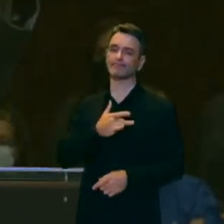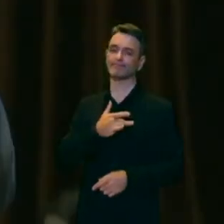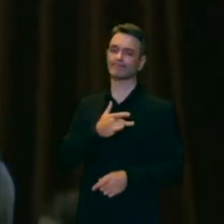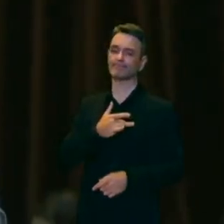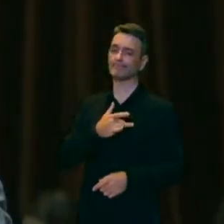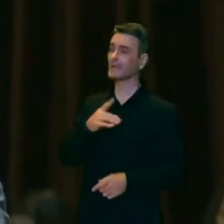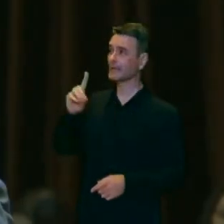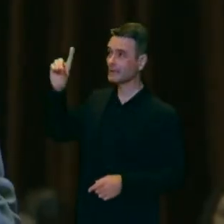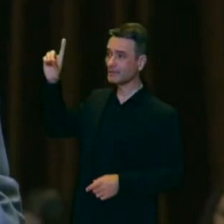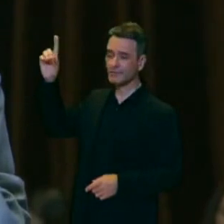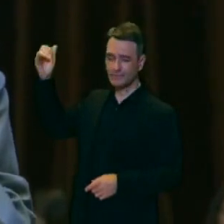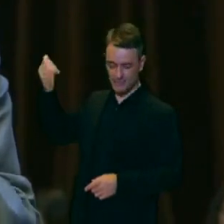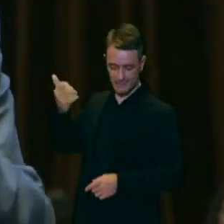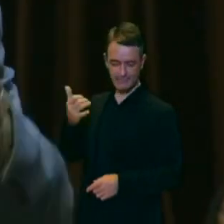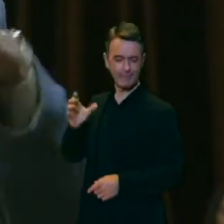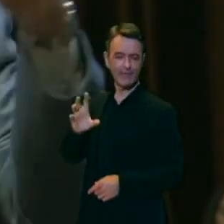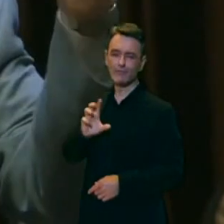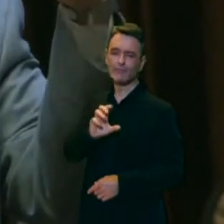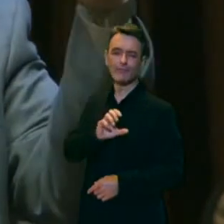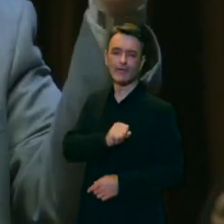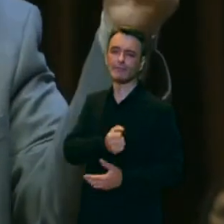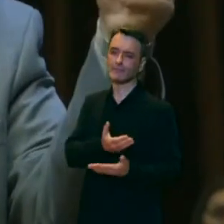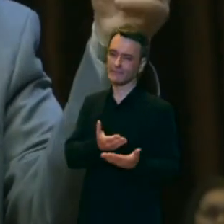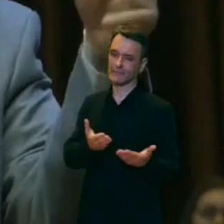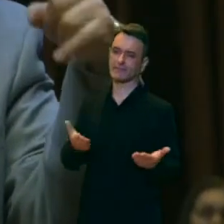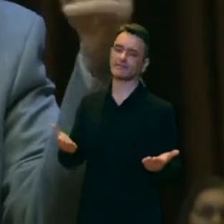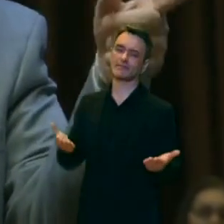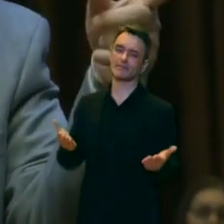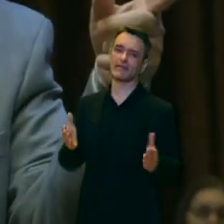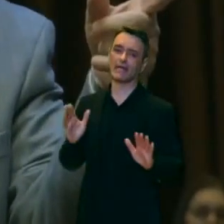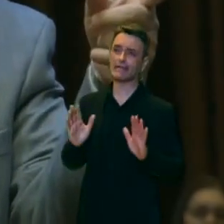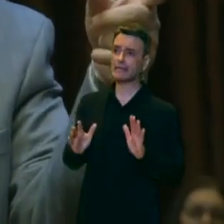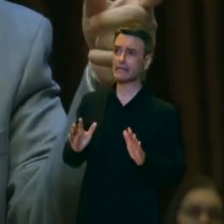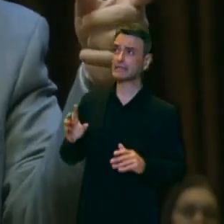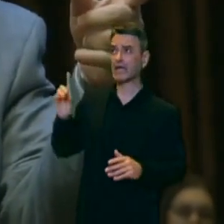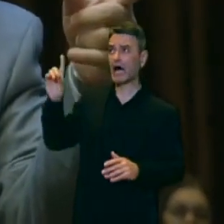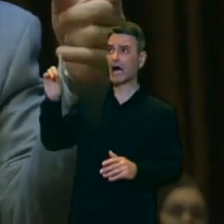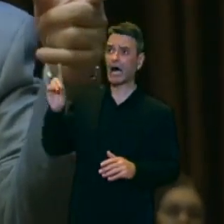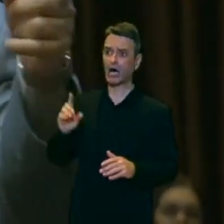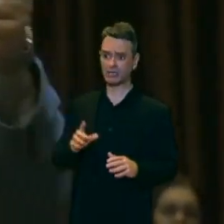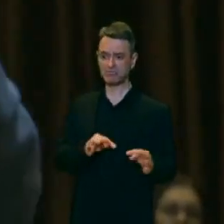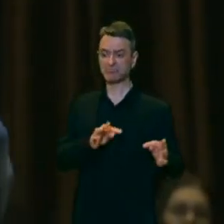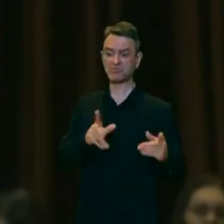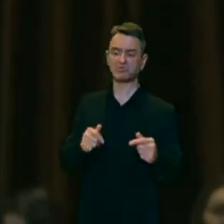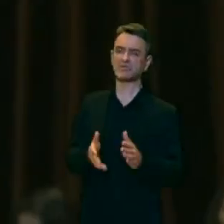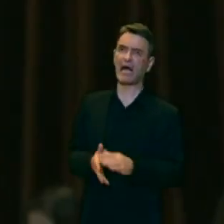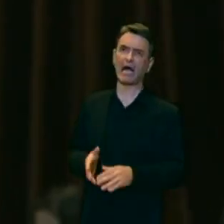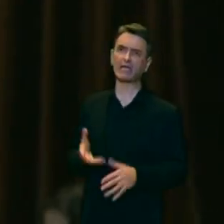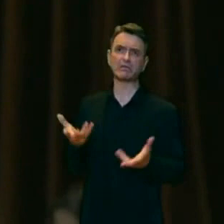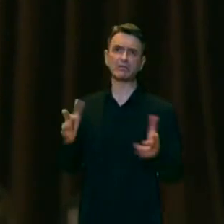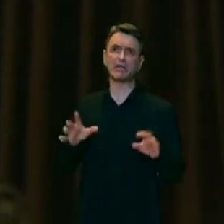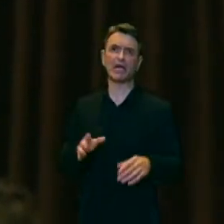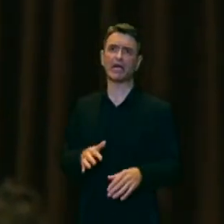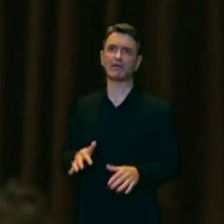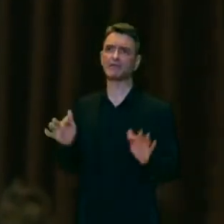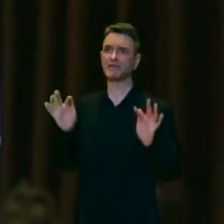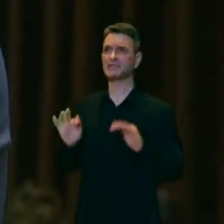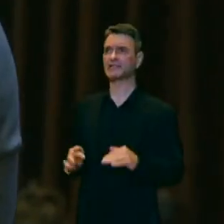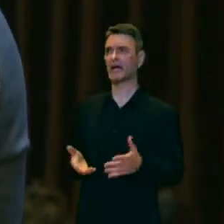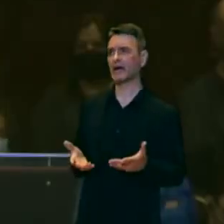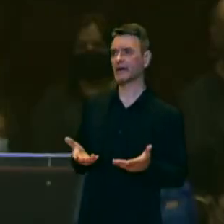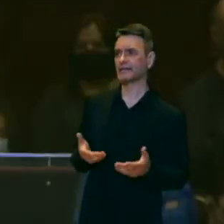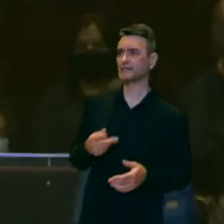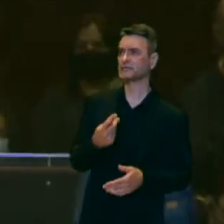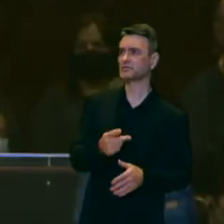eu amo você. Ainda que todos digam que eu não quero que você seja feliz, porque eu não quero deixar você fazer só a